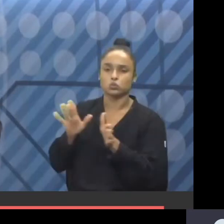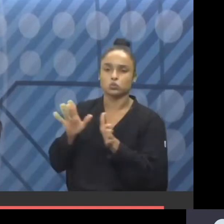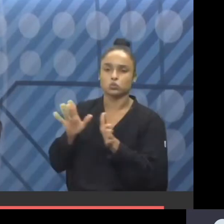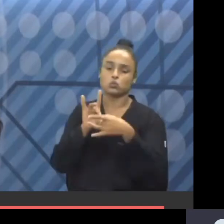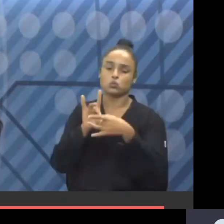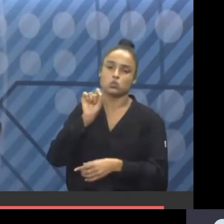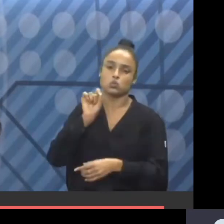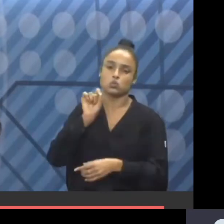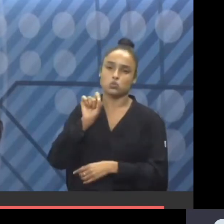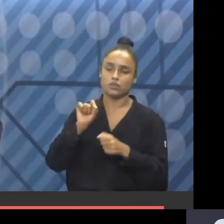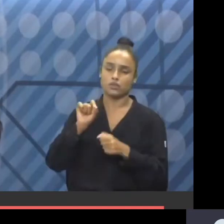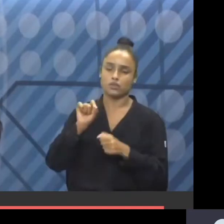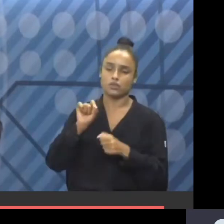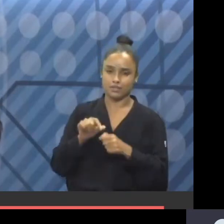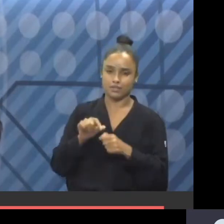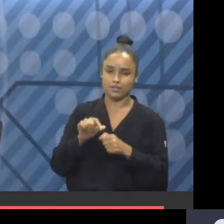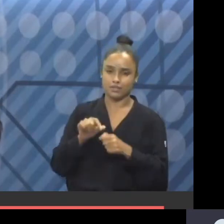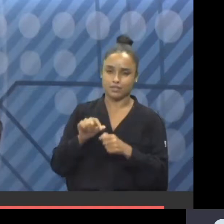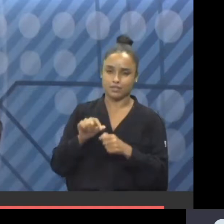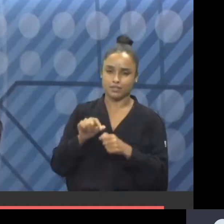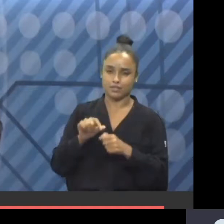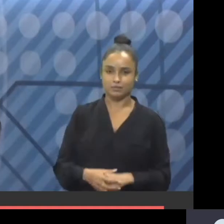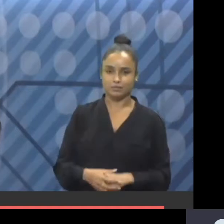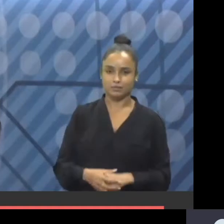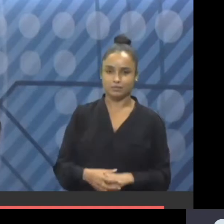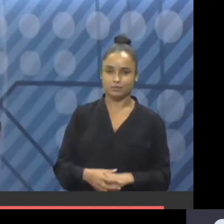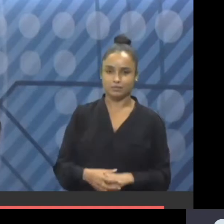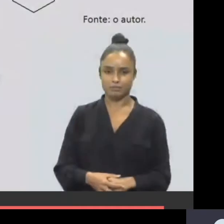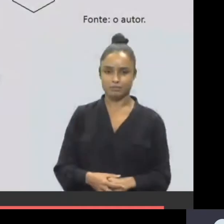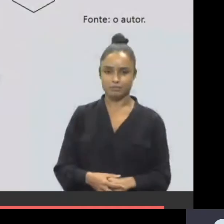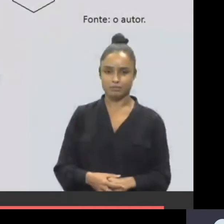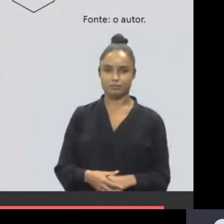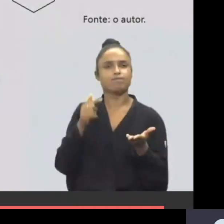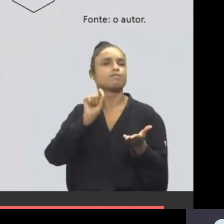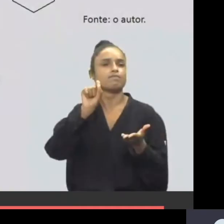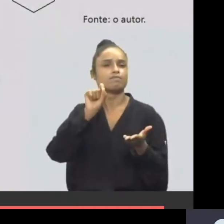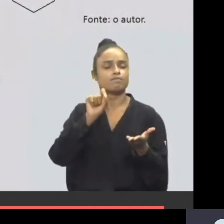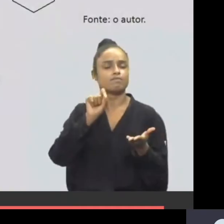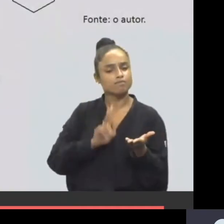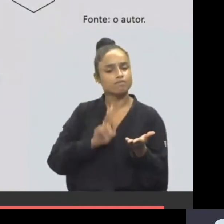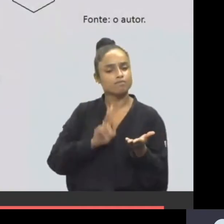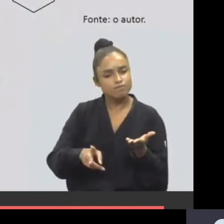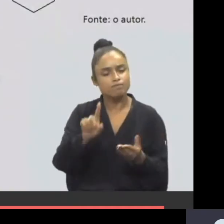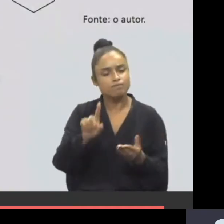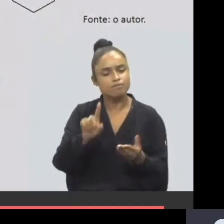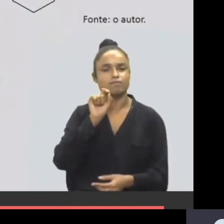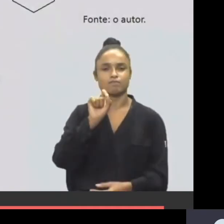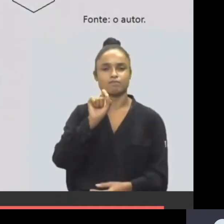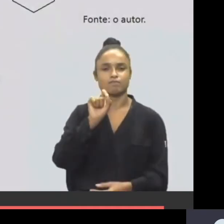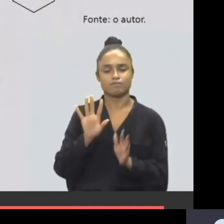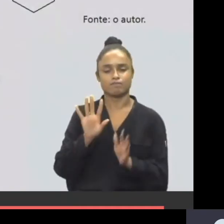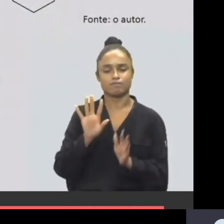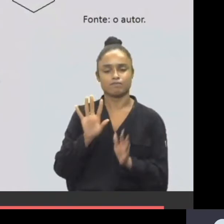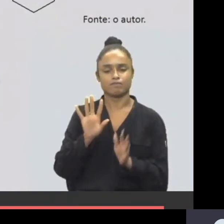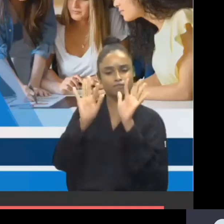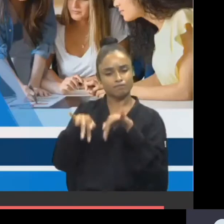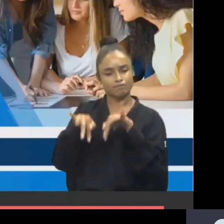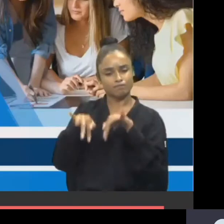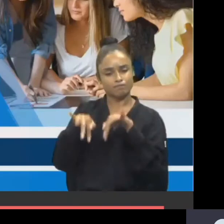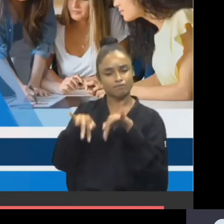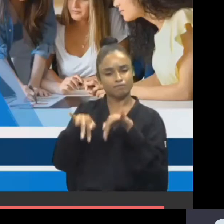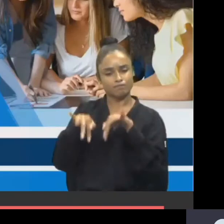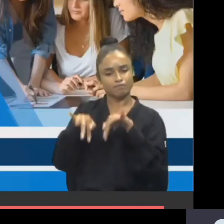está sendo realizado. E em seguida nós temos então a continuidade com o nosso finalizando a prática,